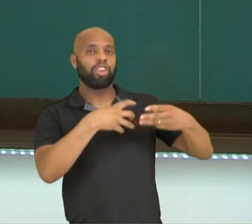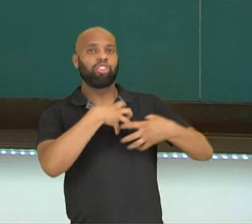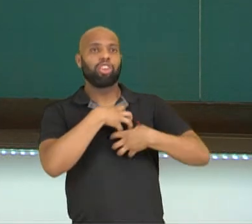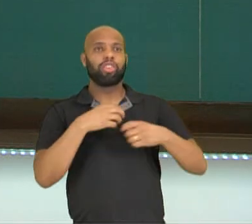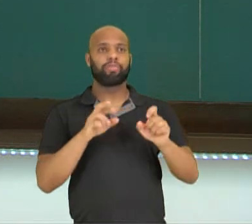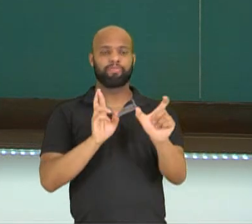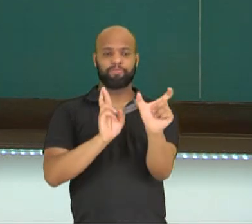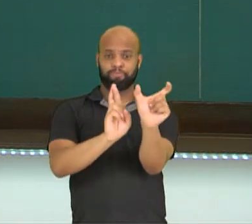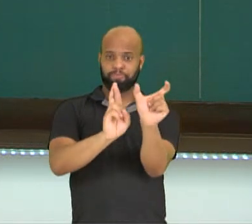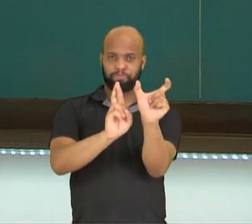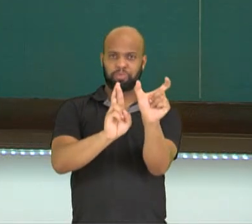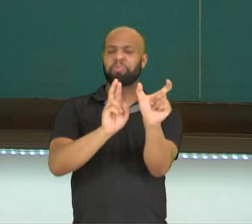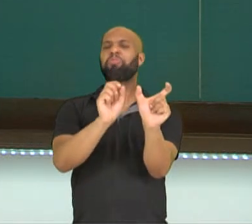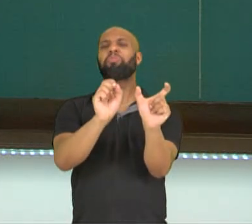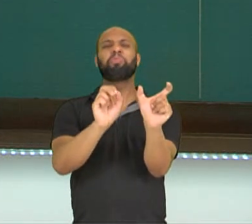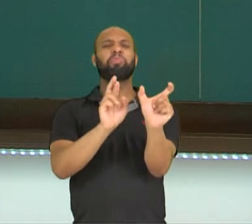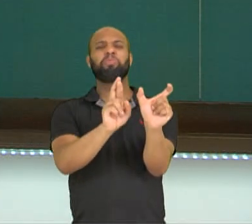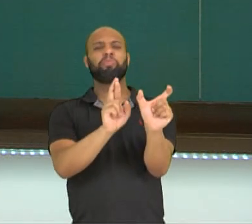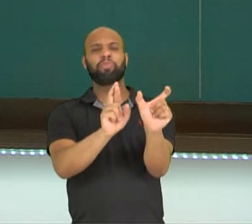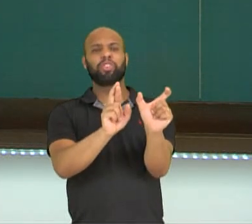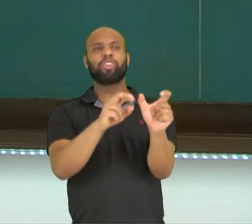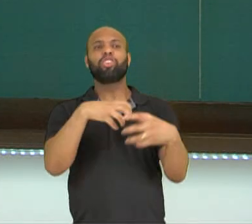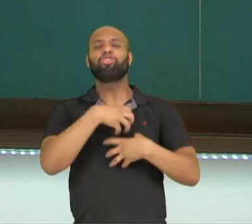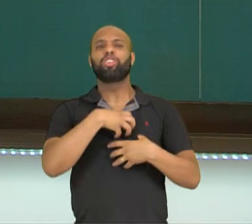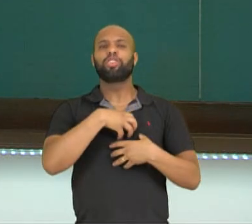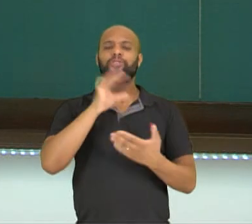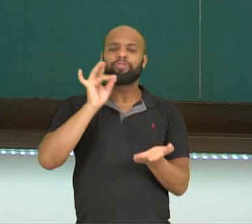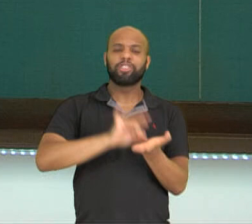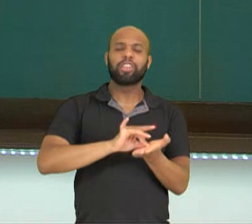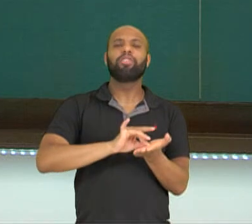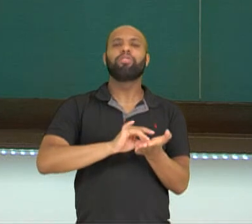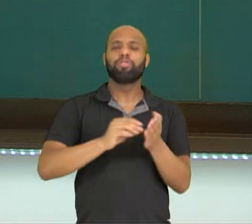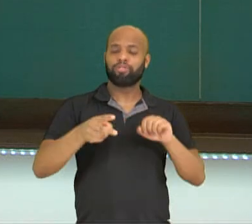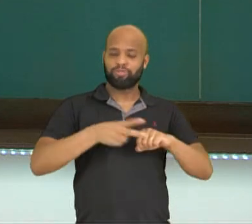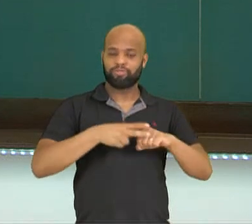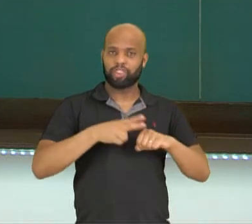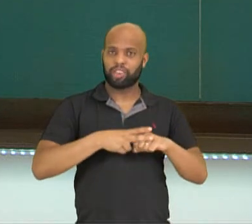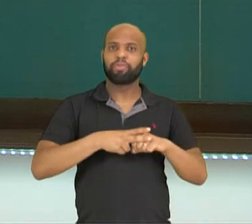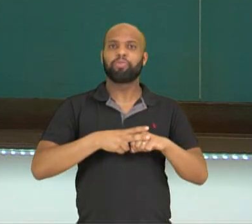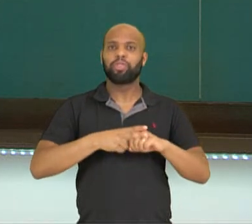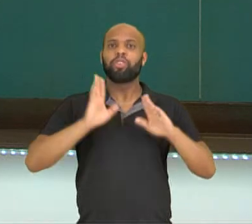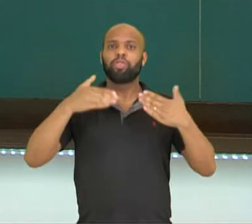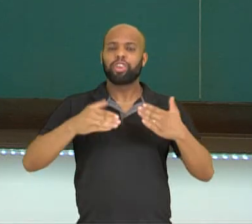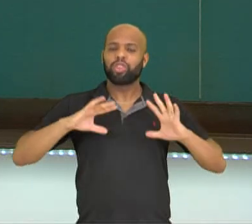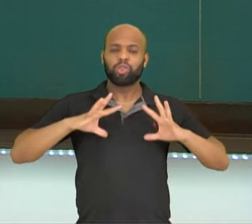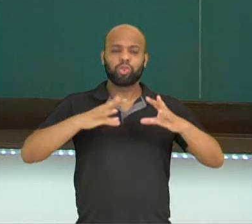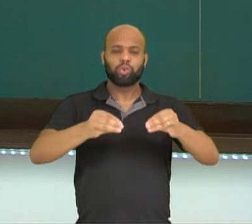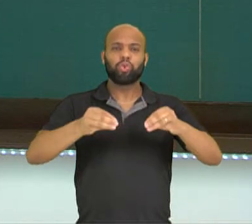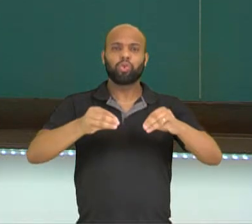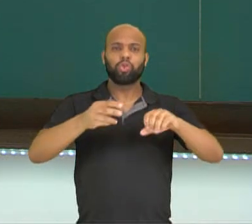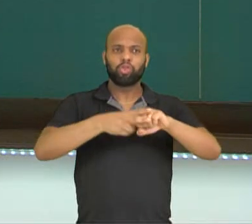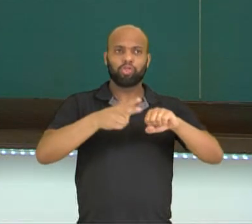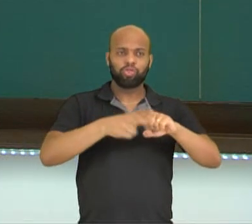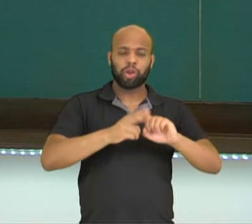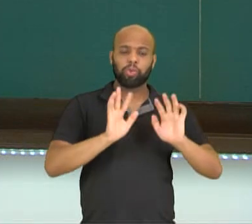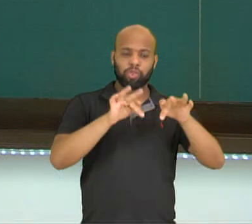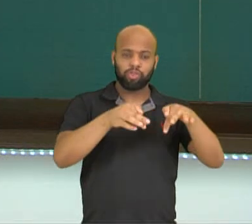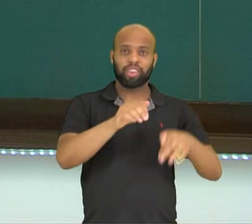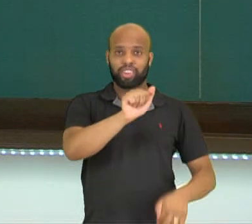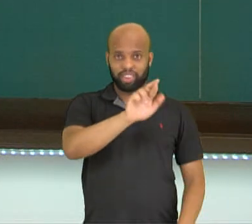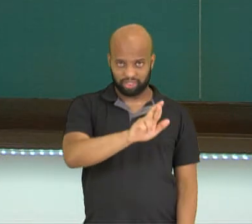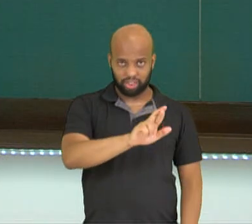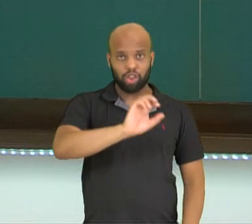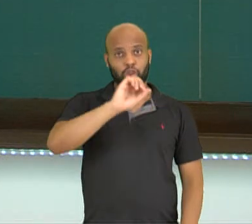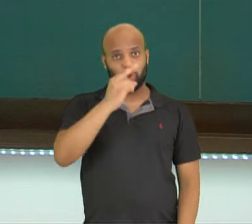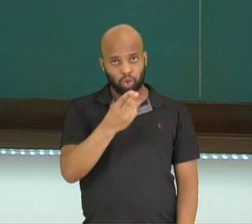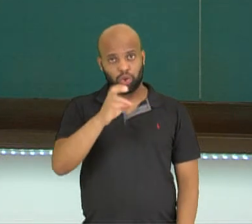que é infinitivo? Infinitivo é a forma original do verbo, tá? Então, todos os verbos terminam em ar, ou er, ou